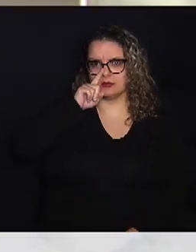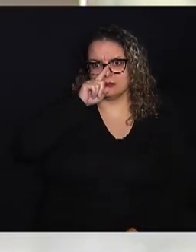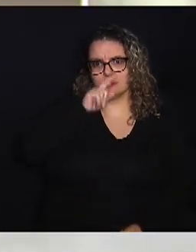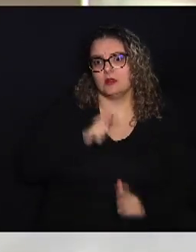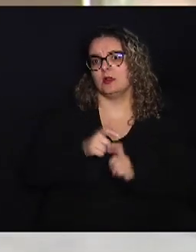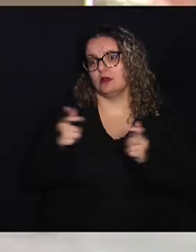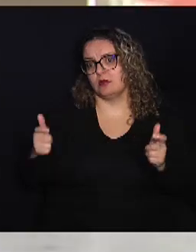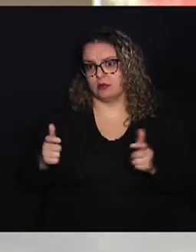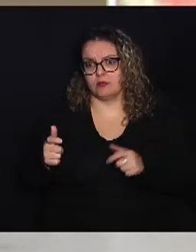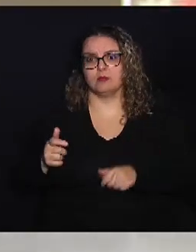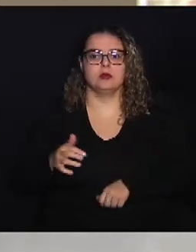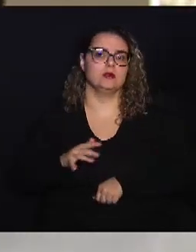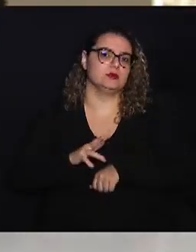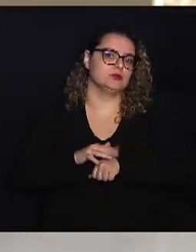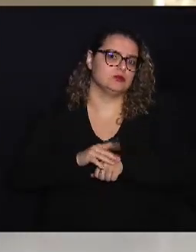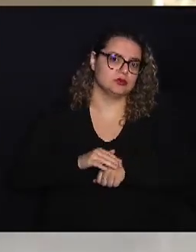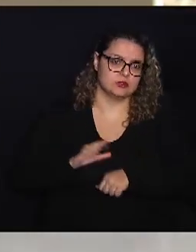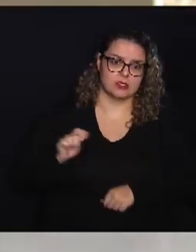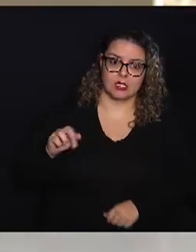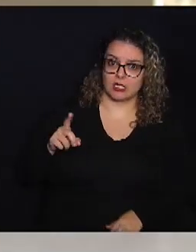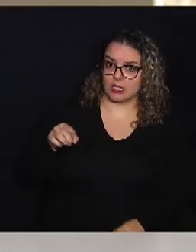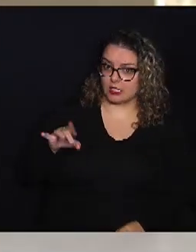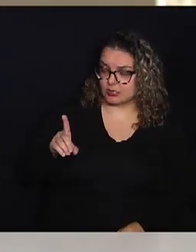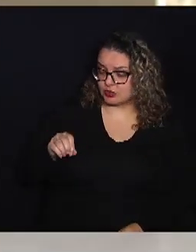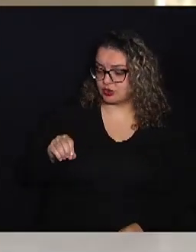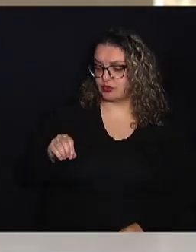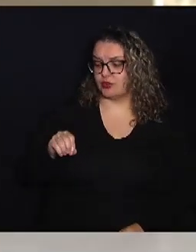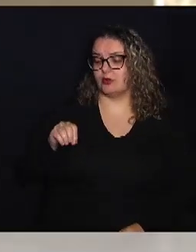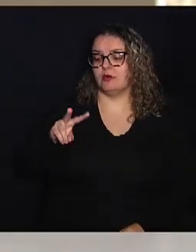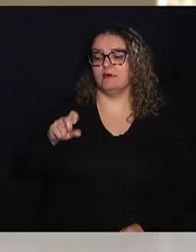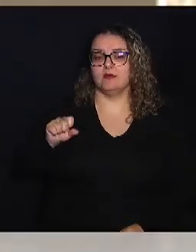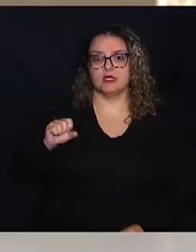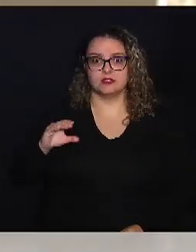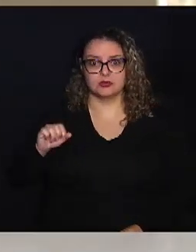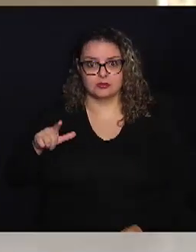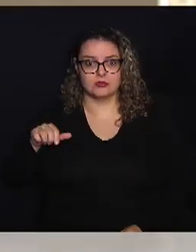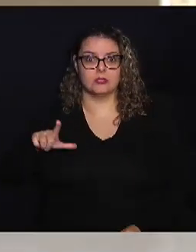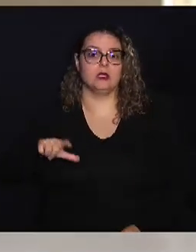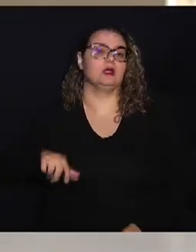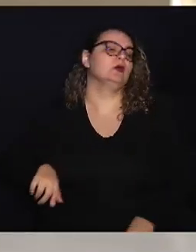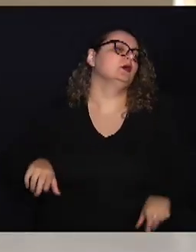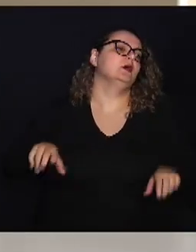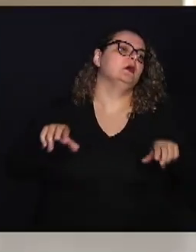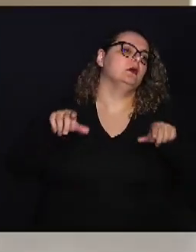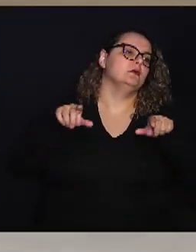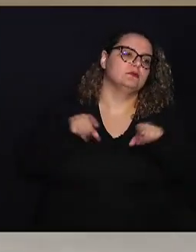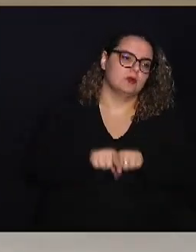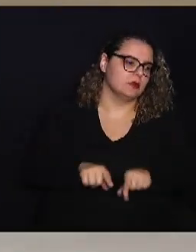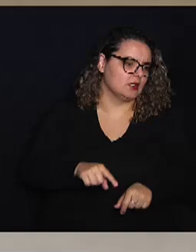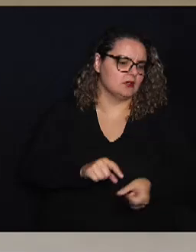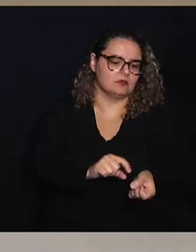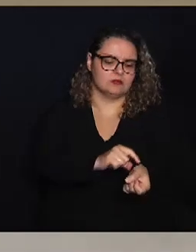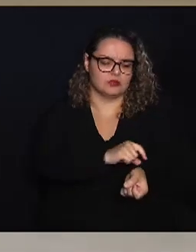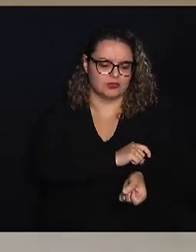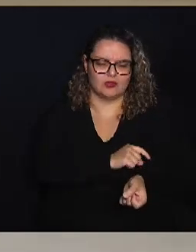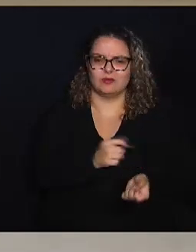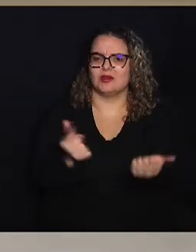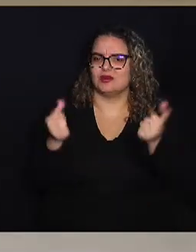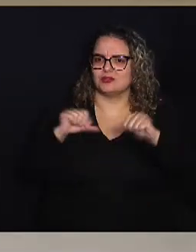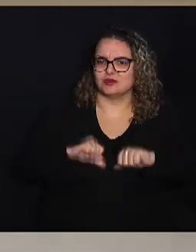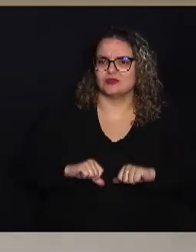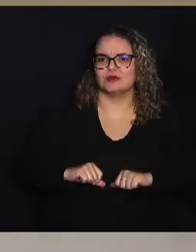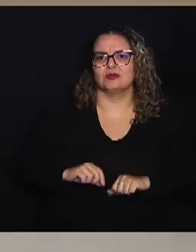de doença cardiovascular, prejuízos na circulação, prejuízo no sistema respiratório, fora diversos tipos